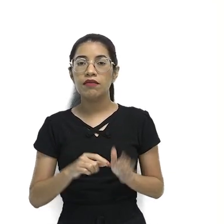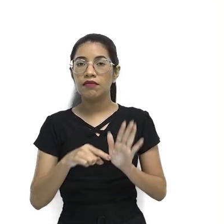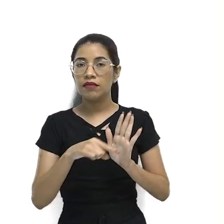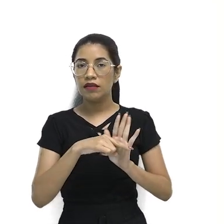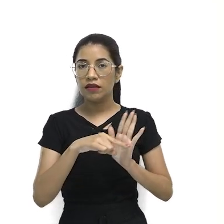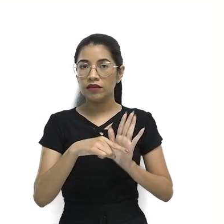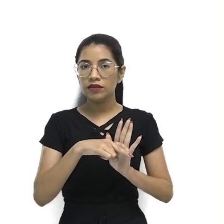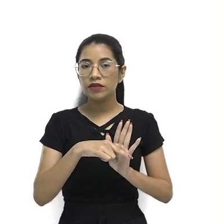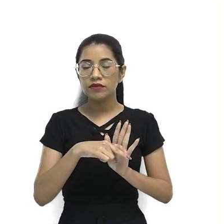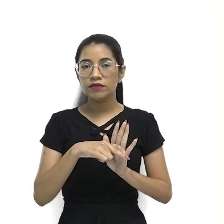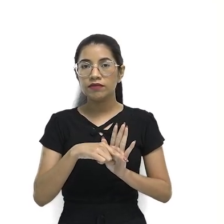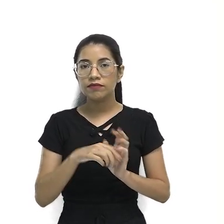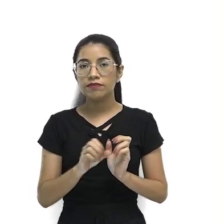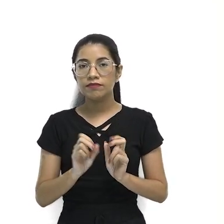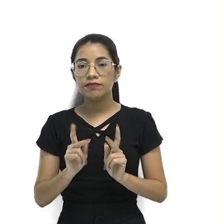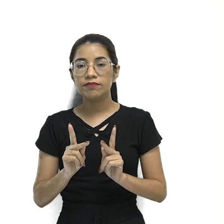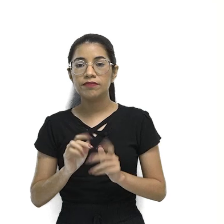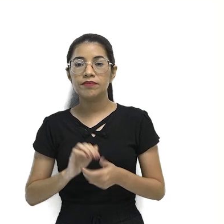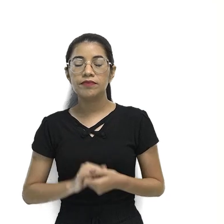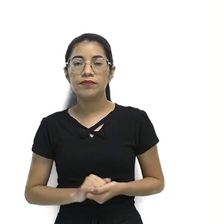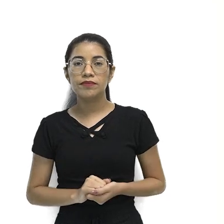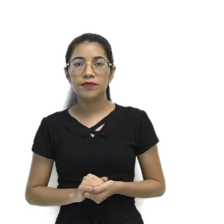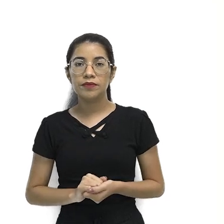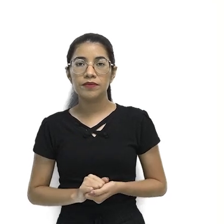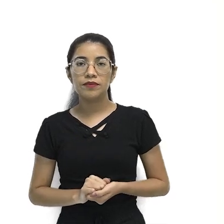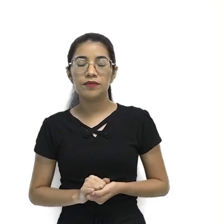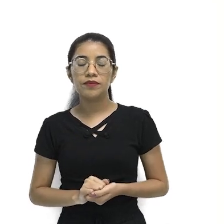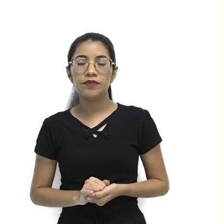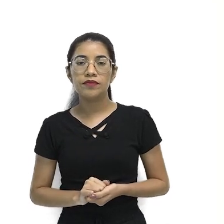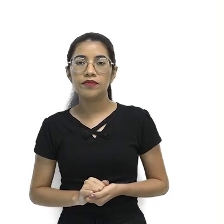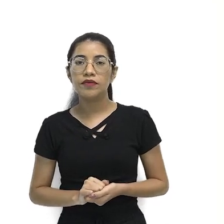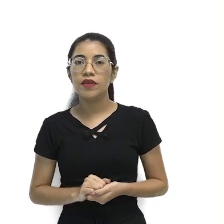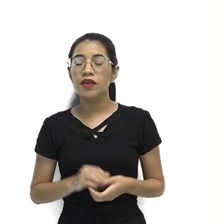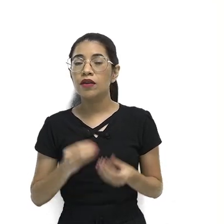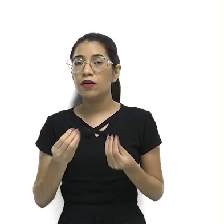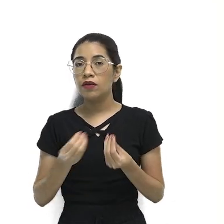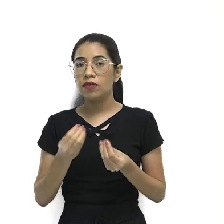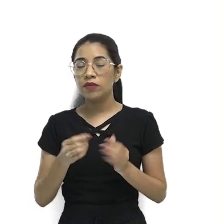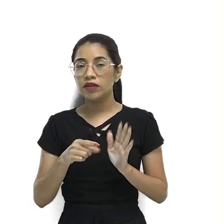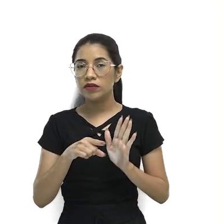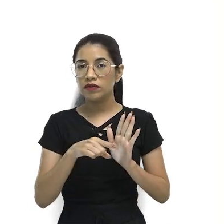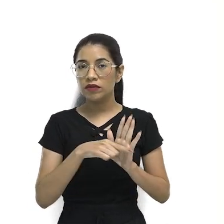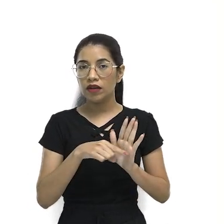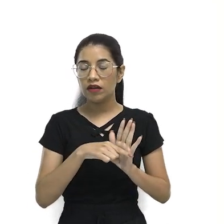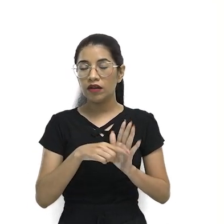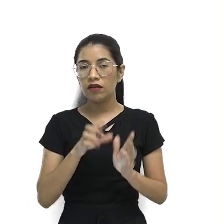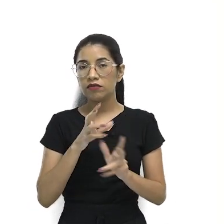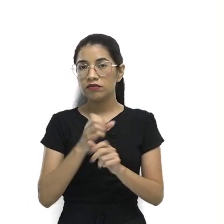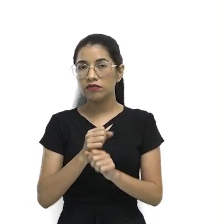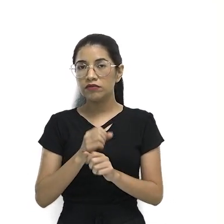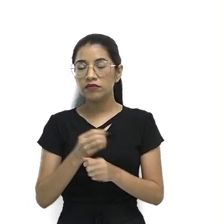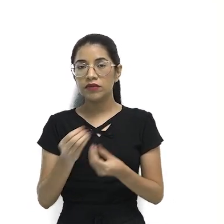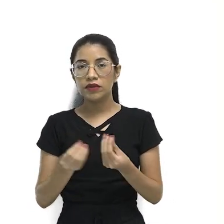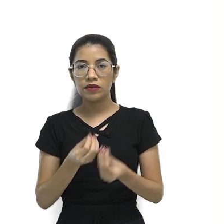resultado negativo, ok? E como é que a gente faz a subtração de dois números negativos?